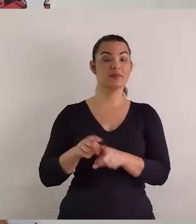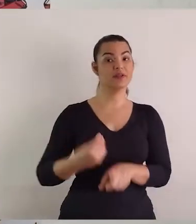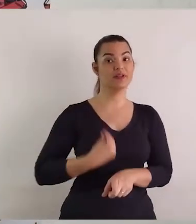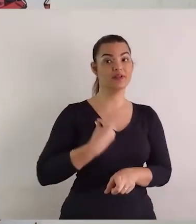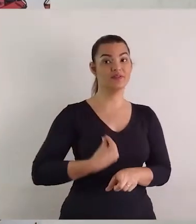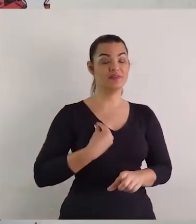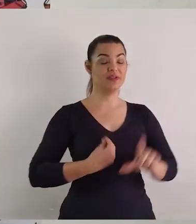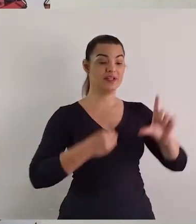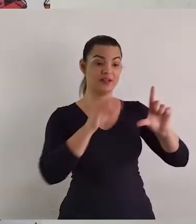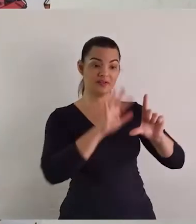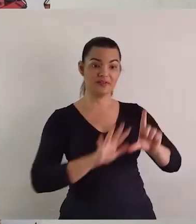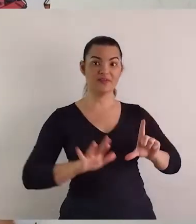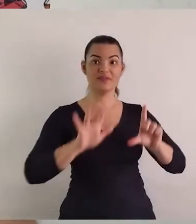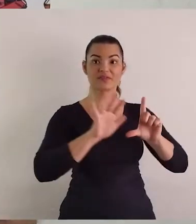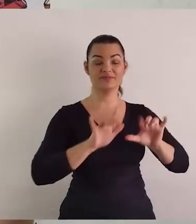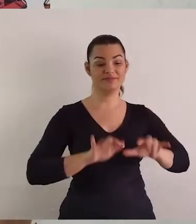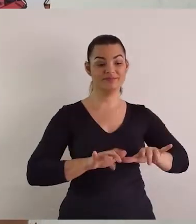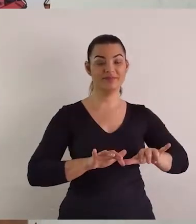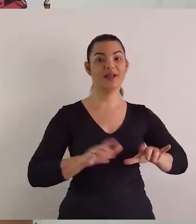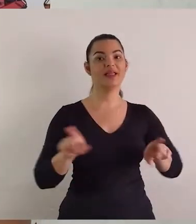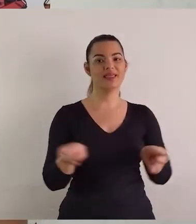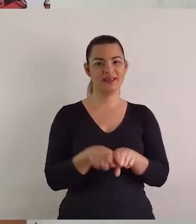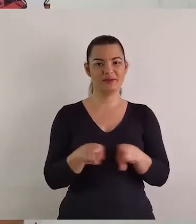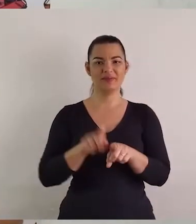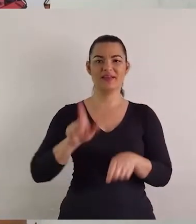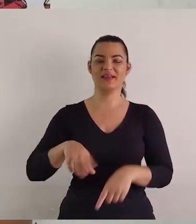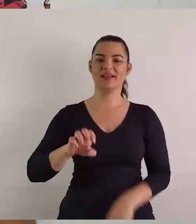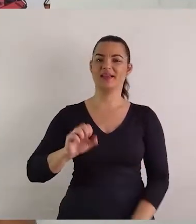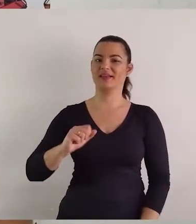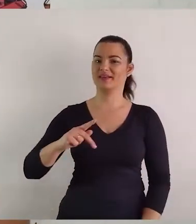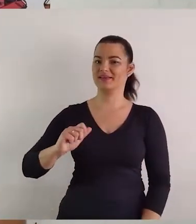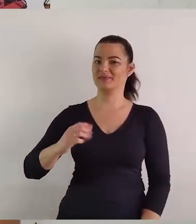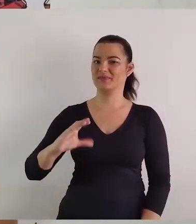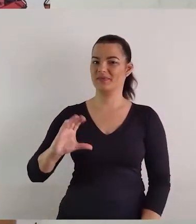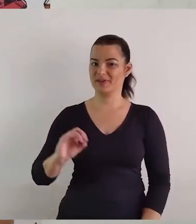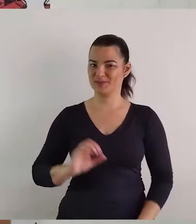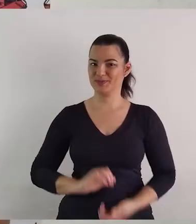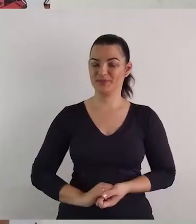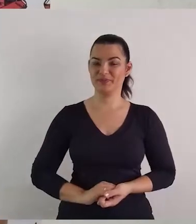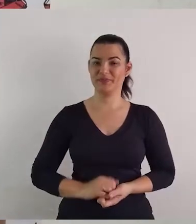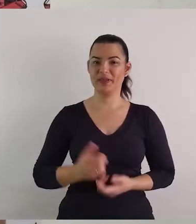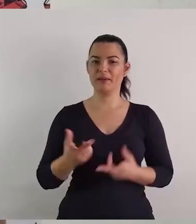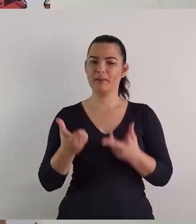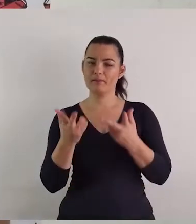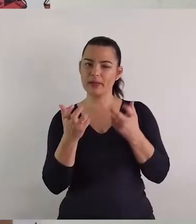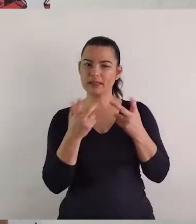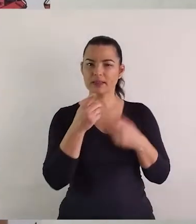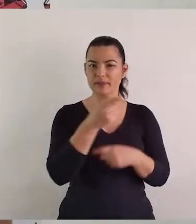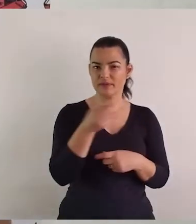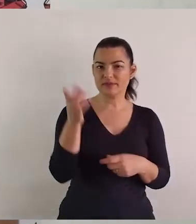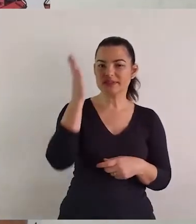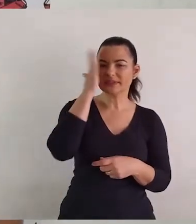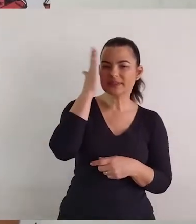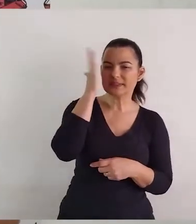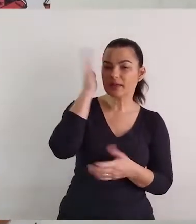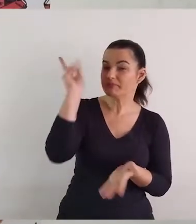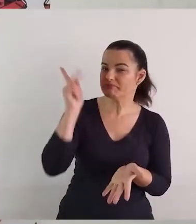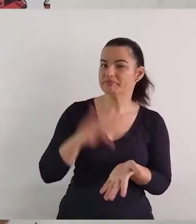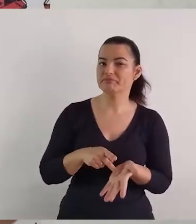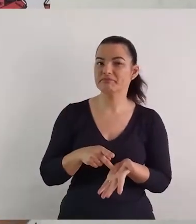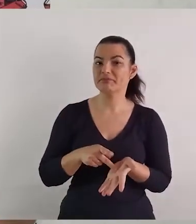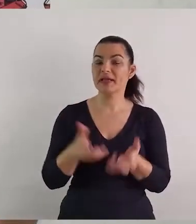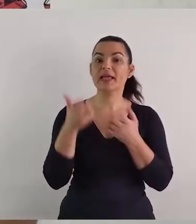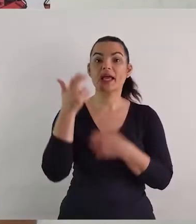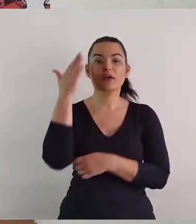um espaço. Então, para testar essa sua percepção, eu quero ver se o seu